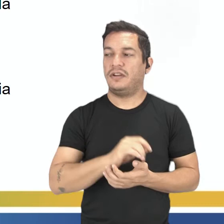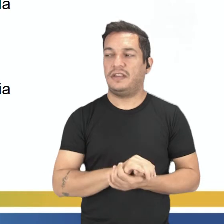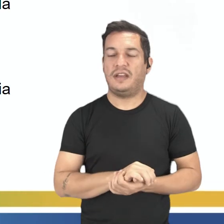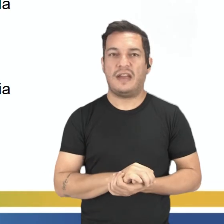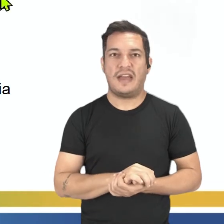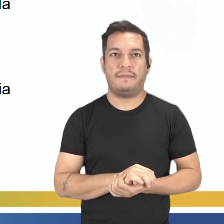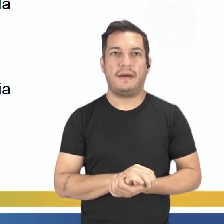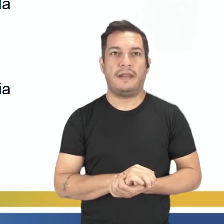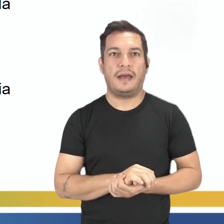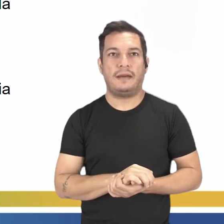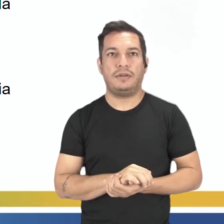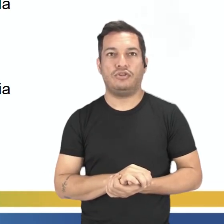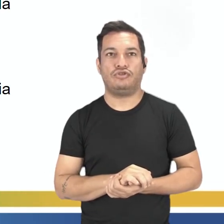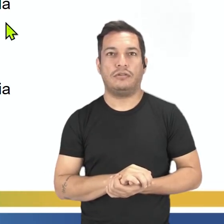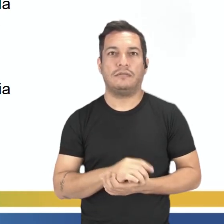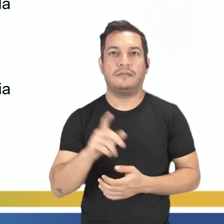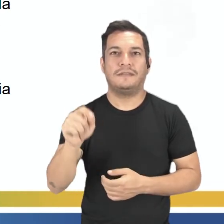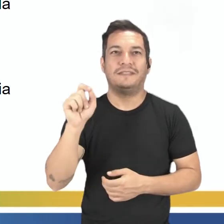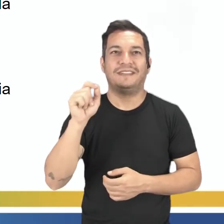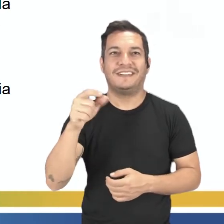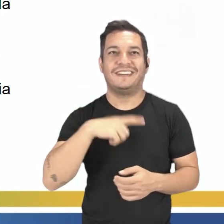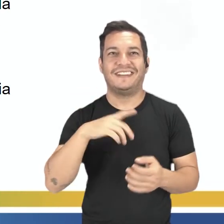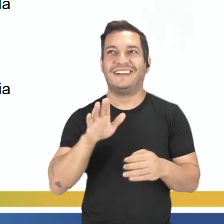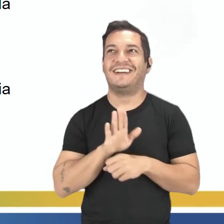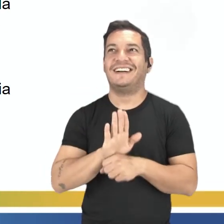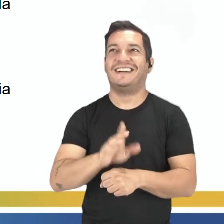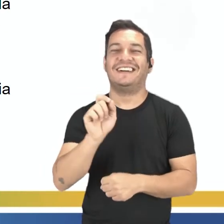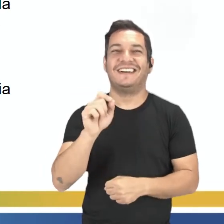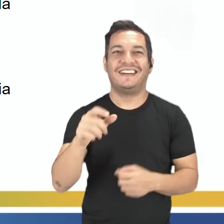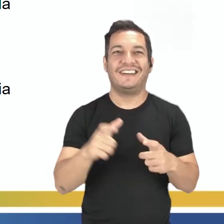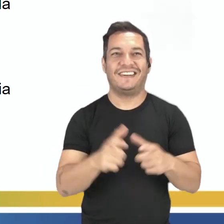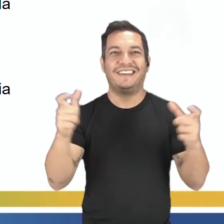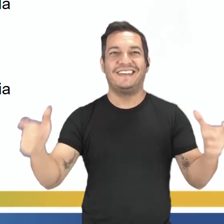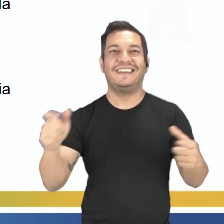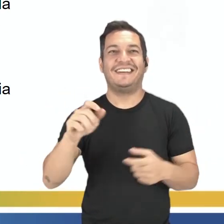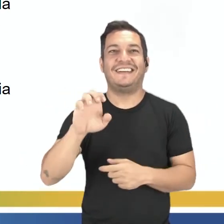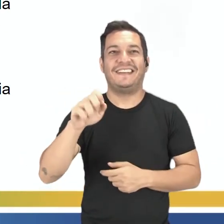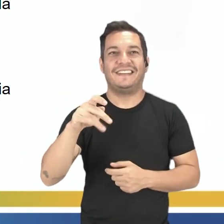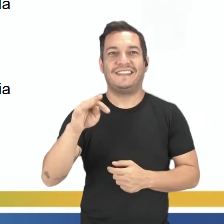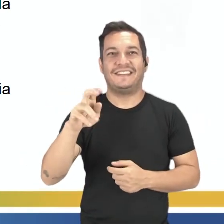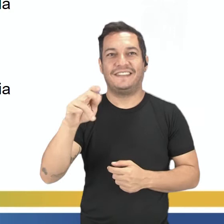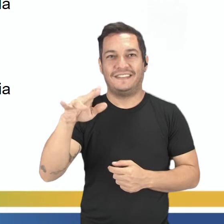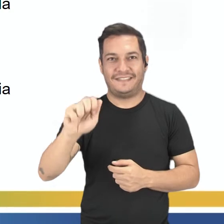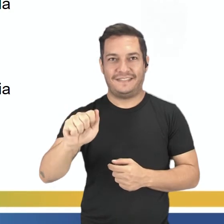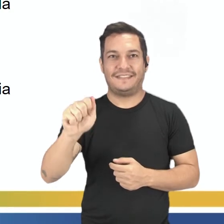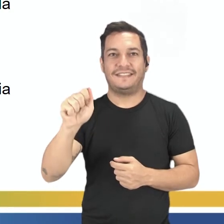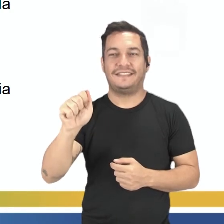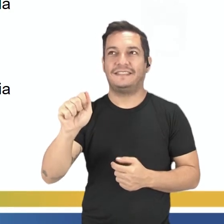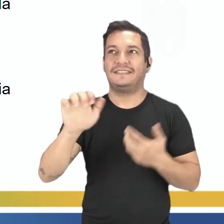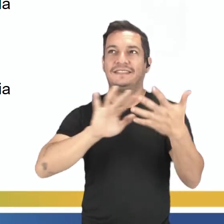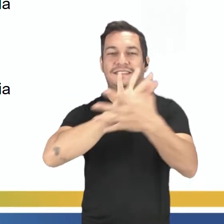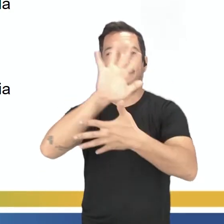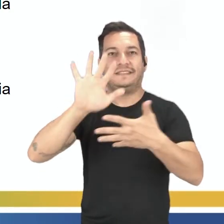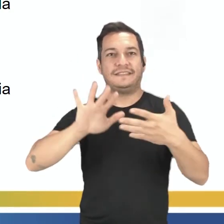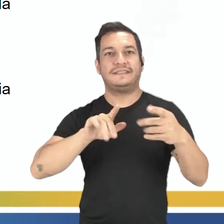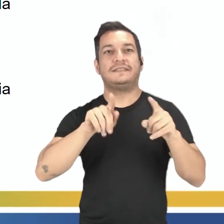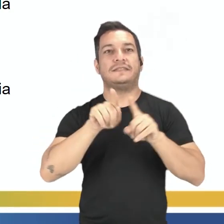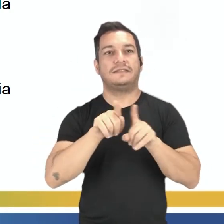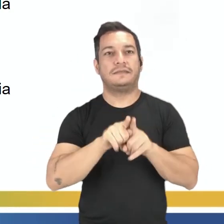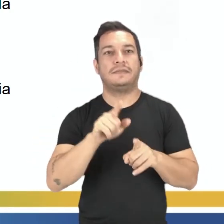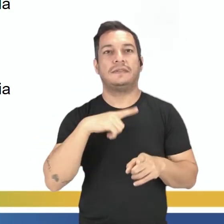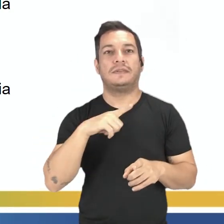Segundo, os processos naturais contribuem para o aumento da entropia no universo. Então, nesse